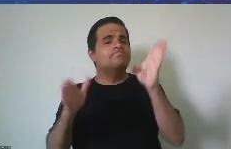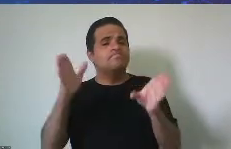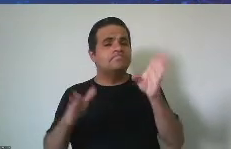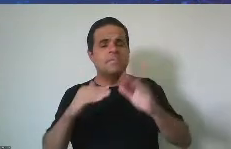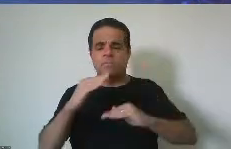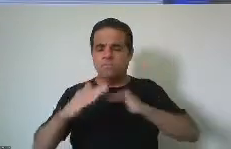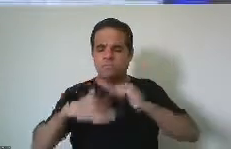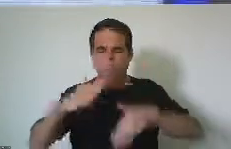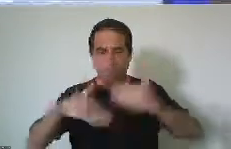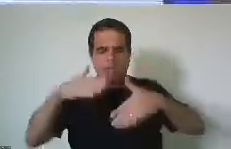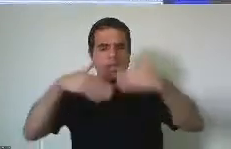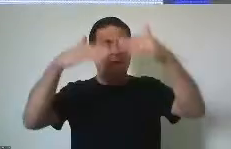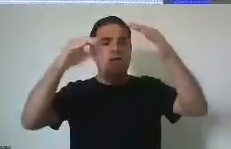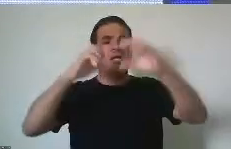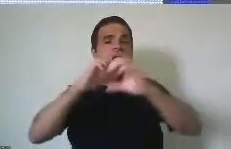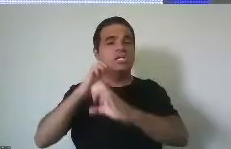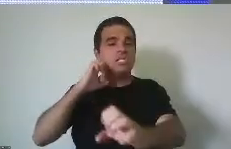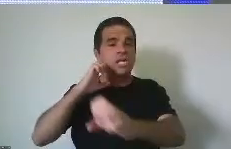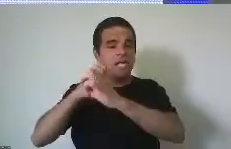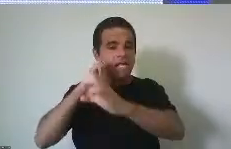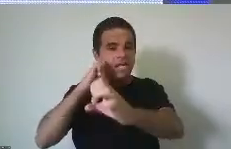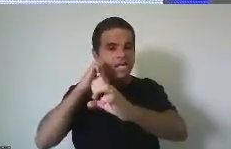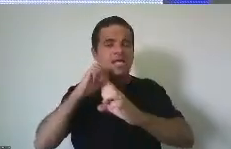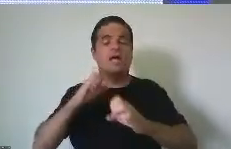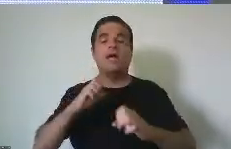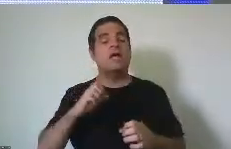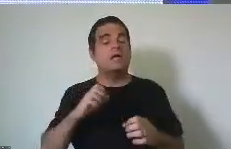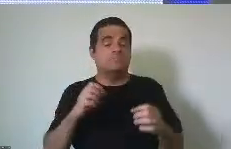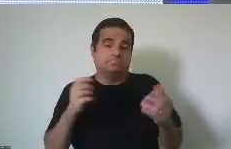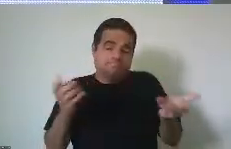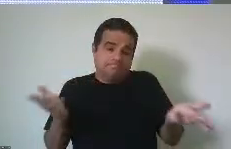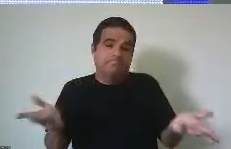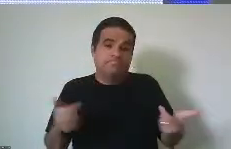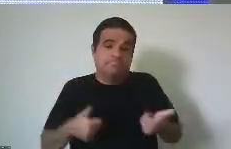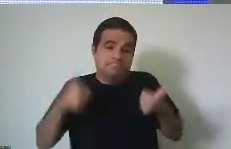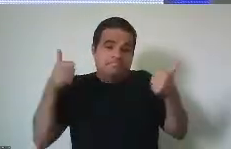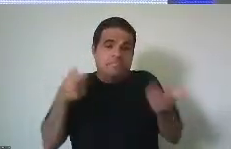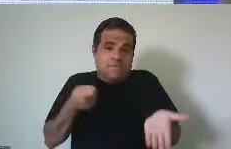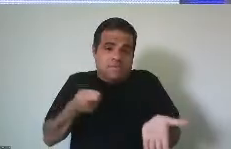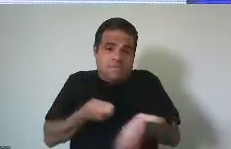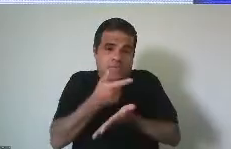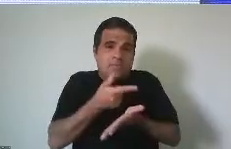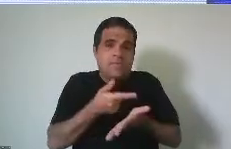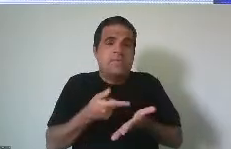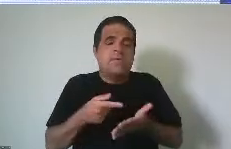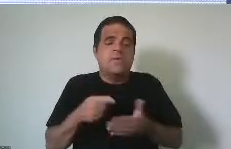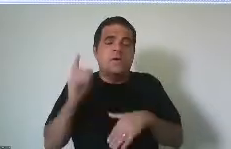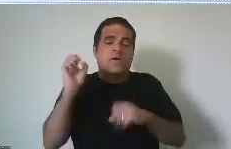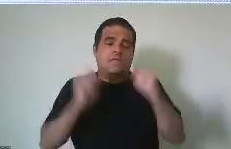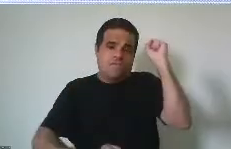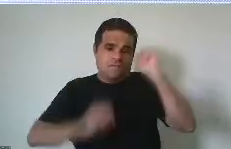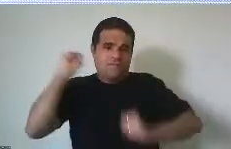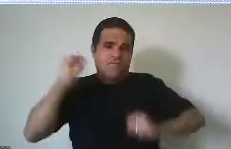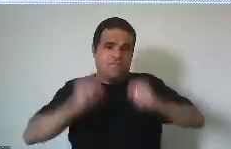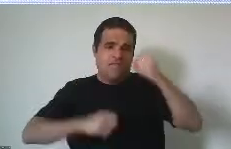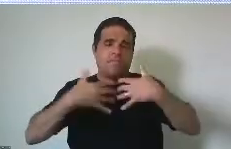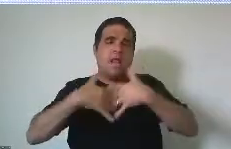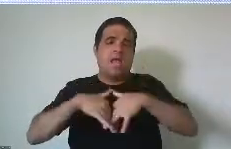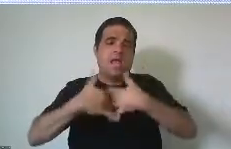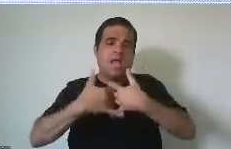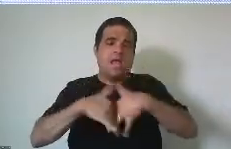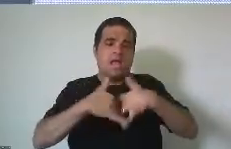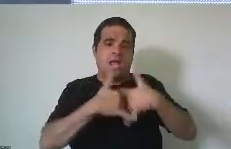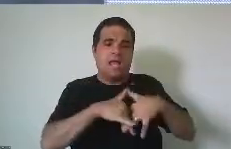da engenharia e comprando na fabricação dos equipamentos porque como eu falei